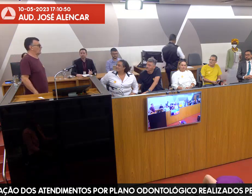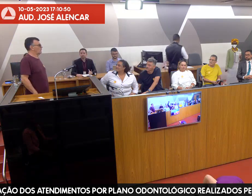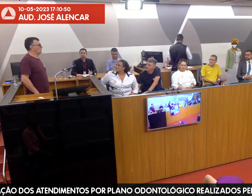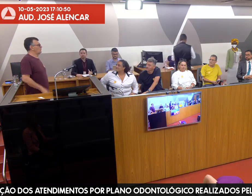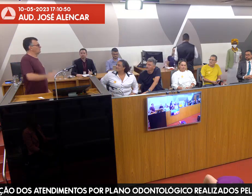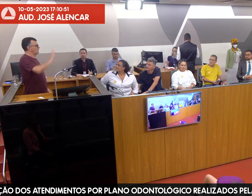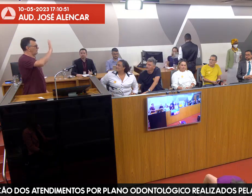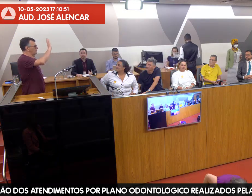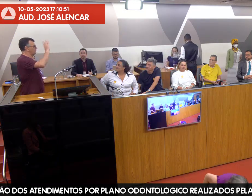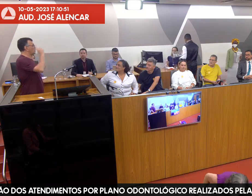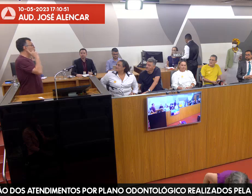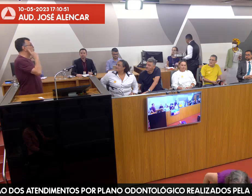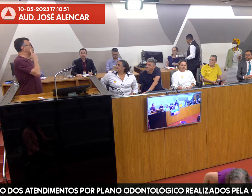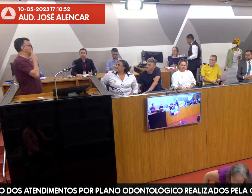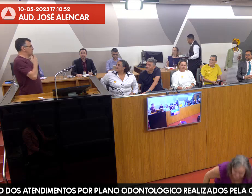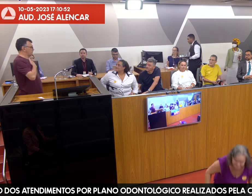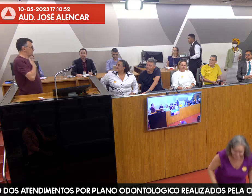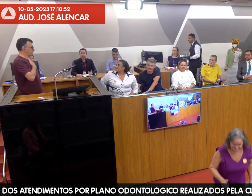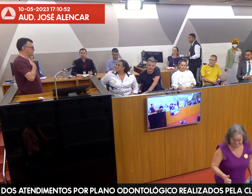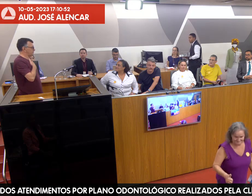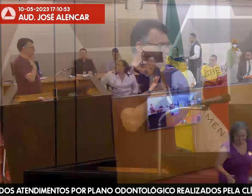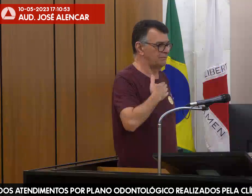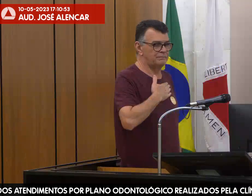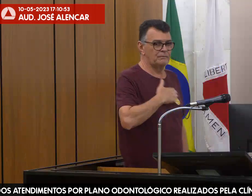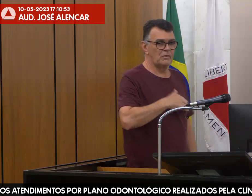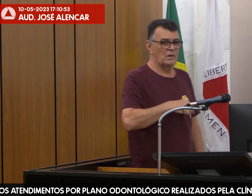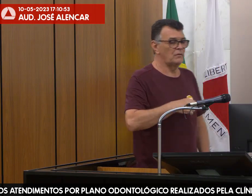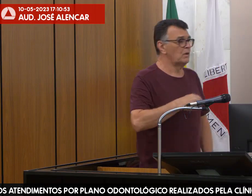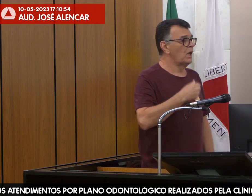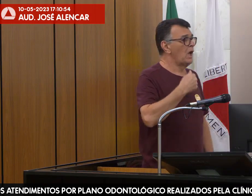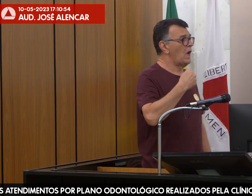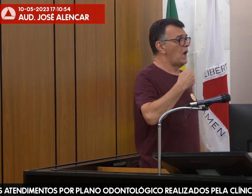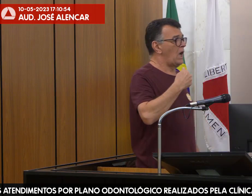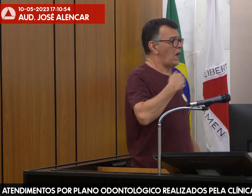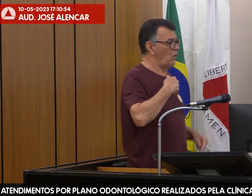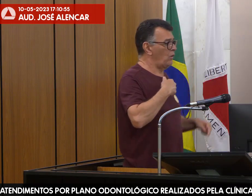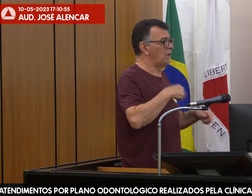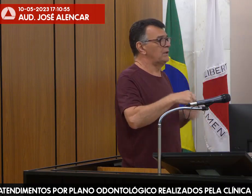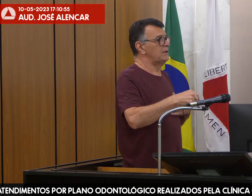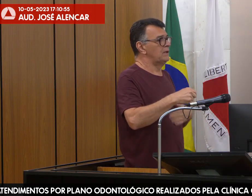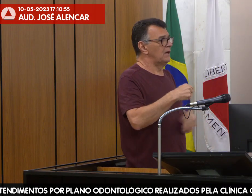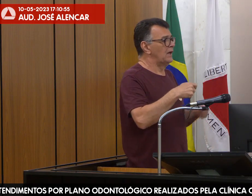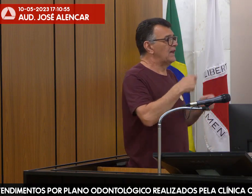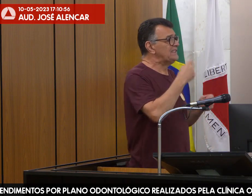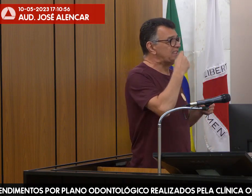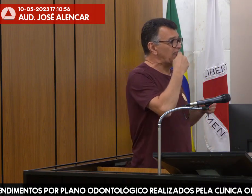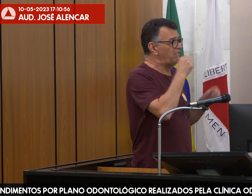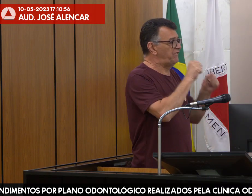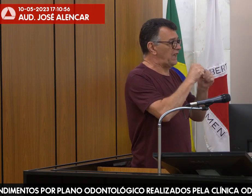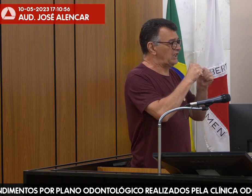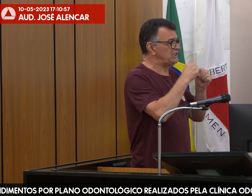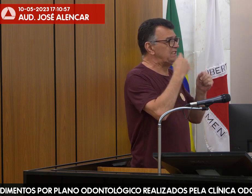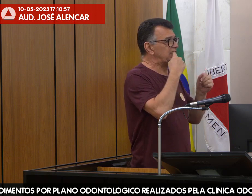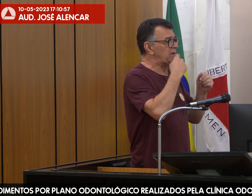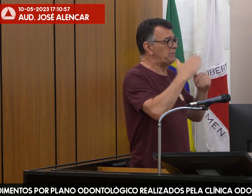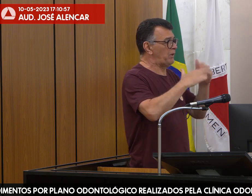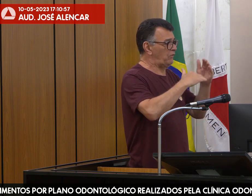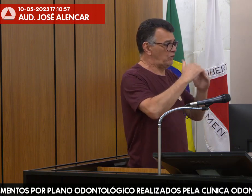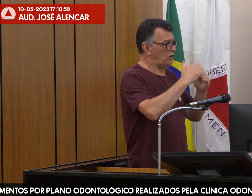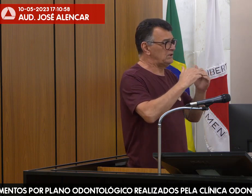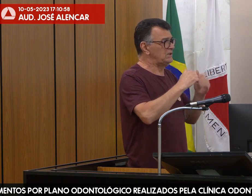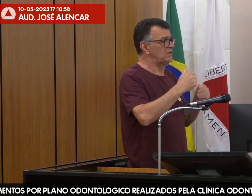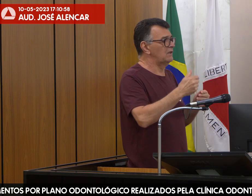ok realmente sou surdo e